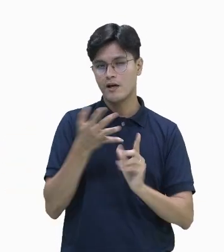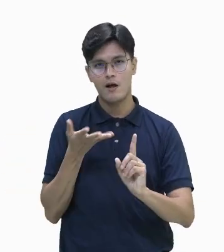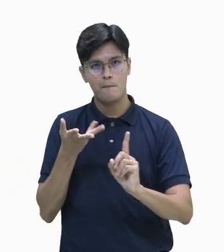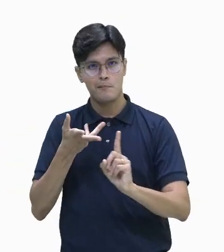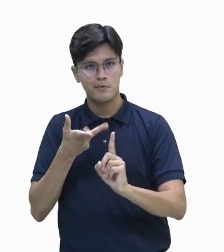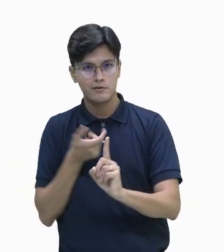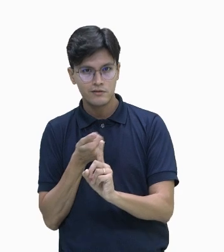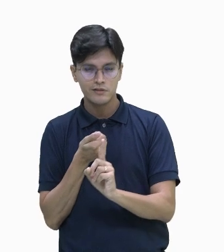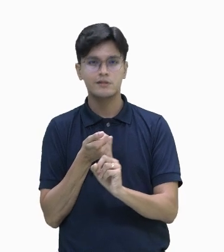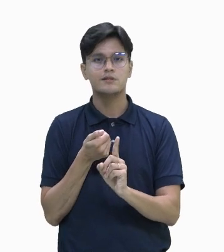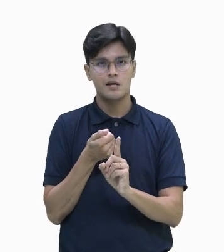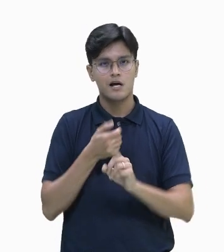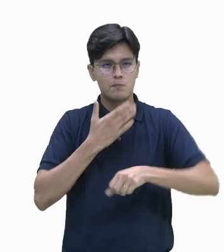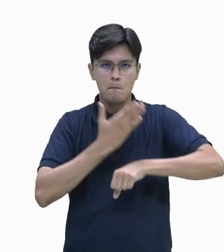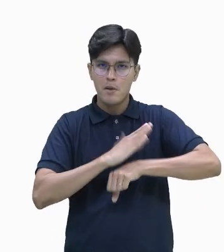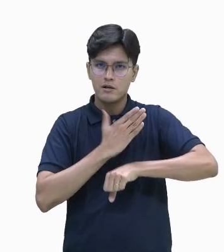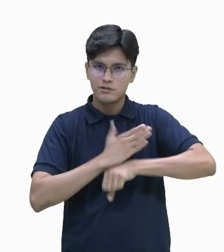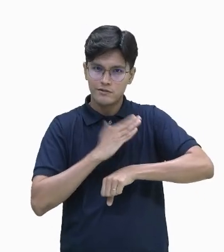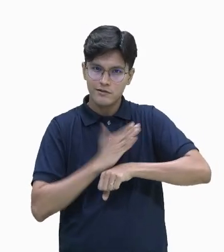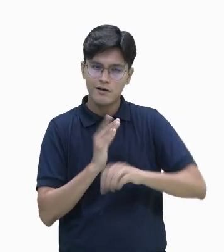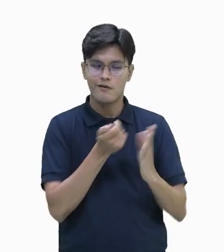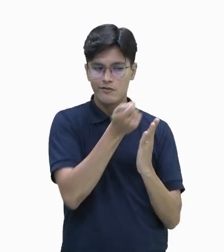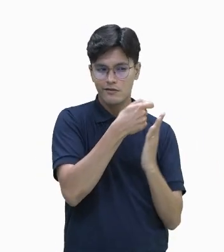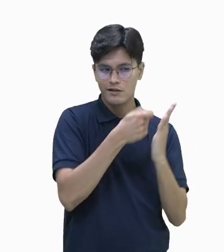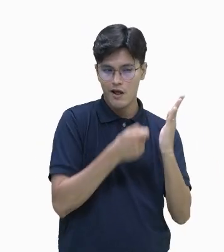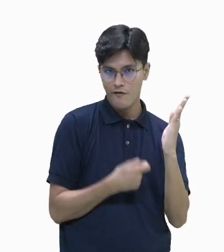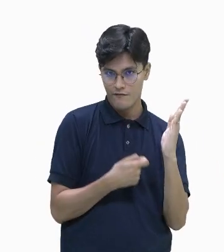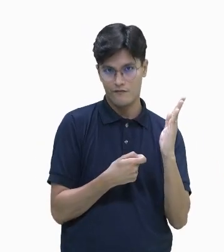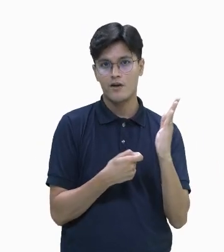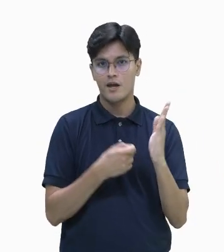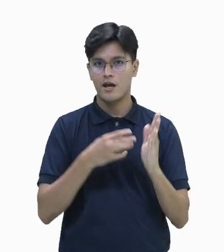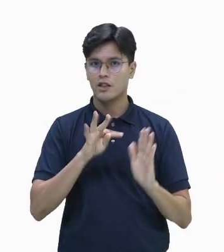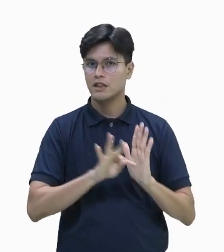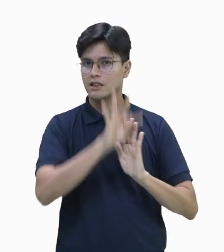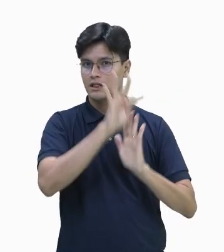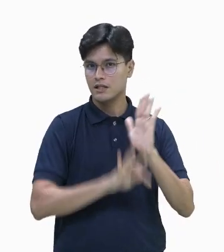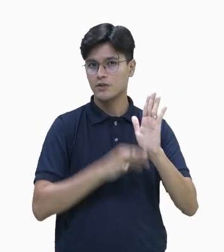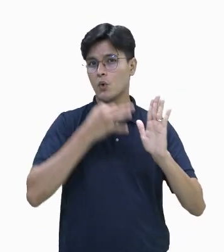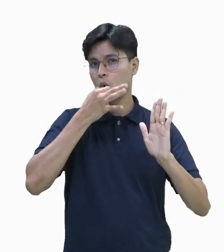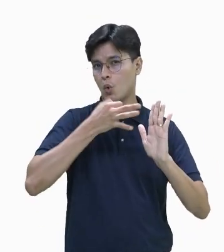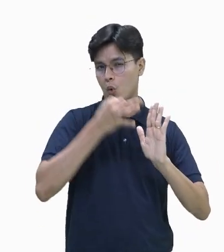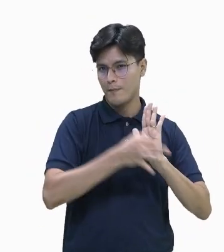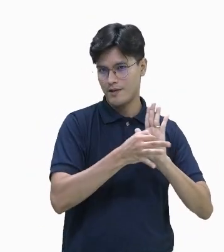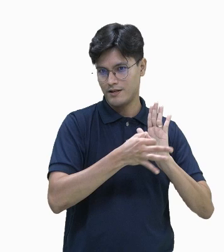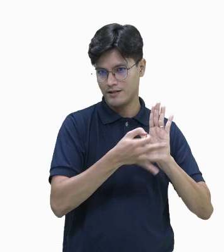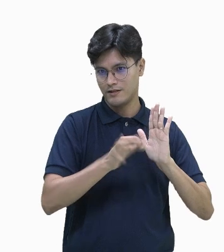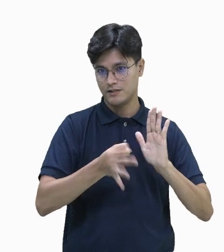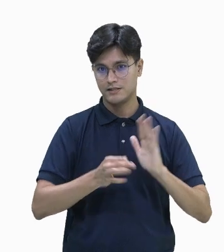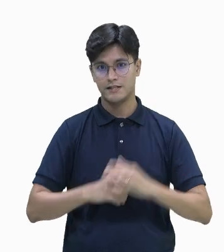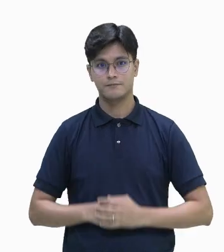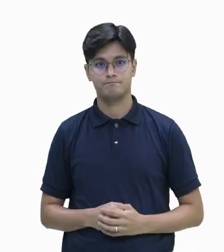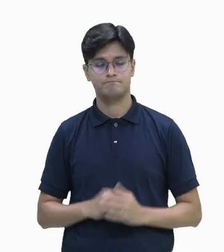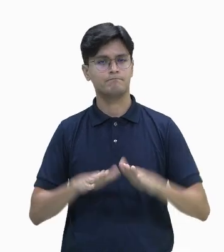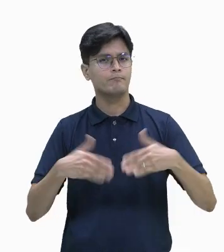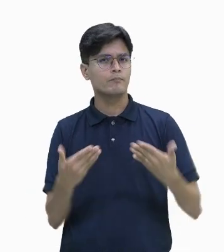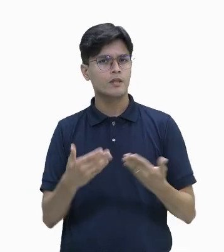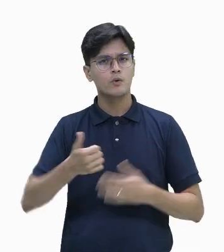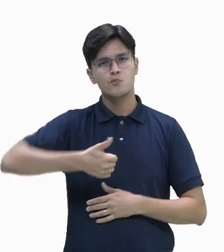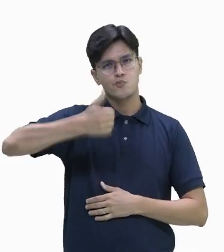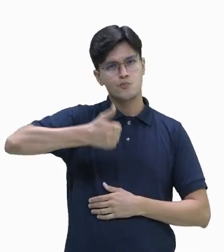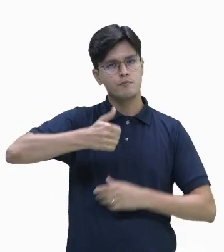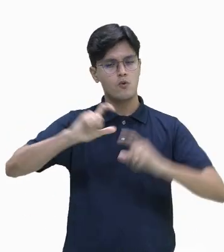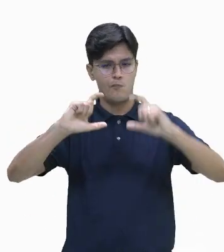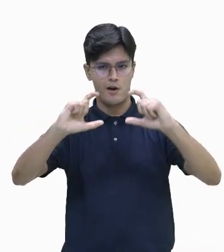a contextualização e opinião e tese, seria, então, o primeiro parágrafo do seu texto, tá?